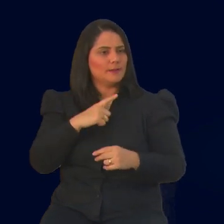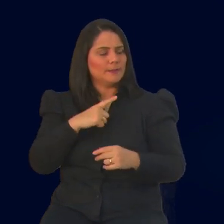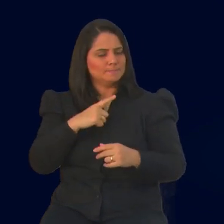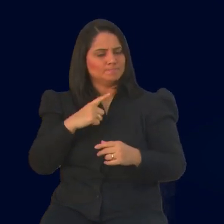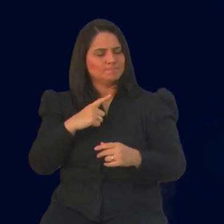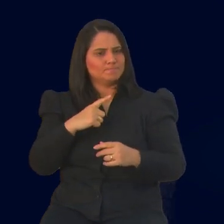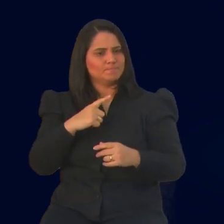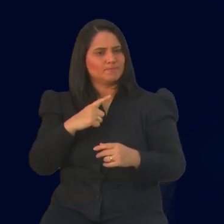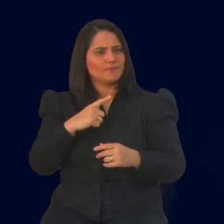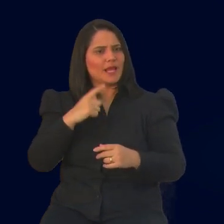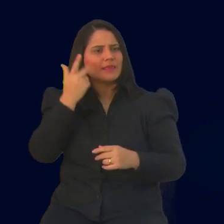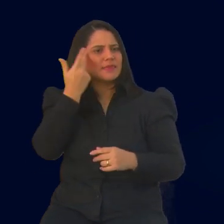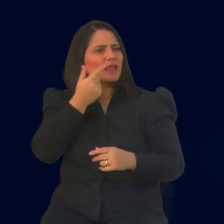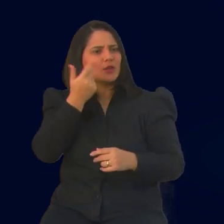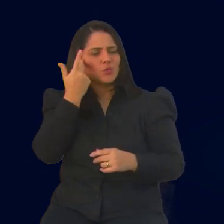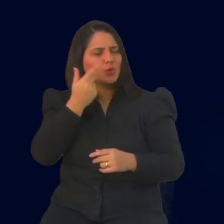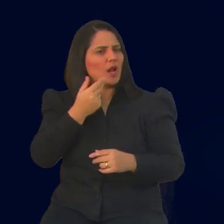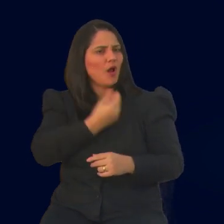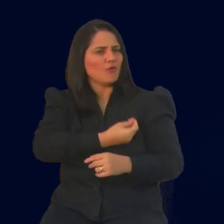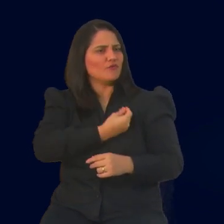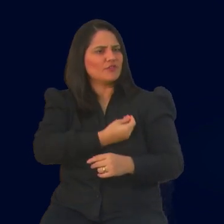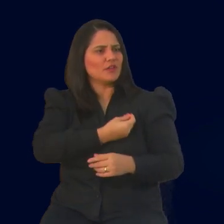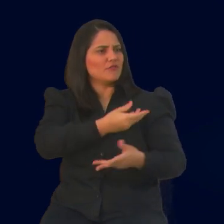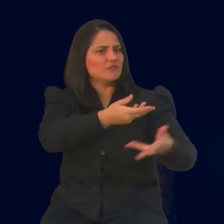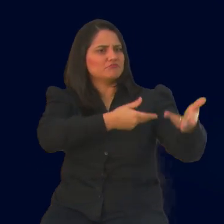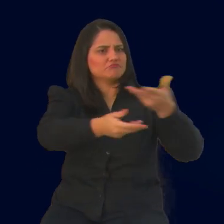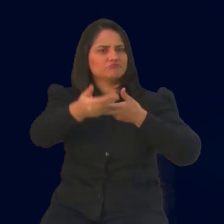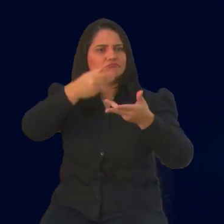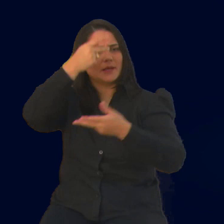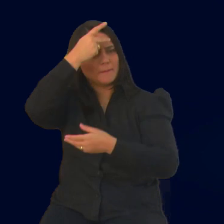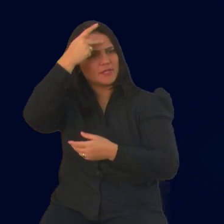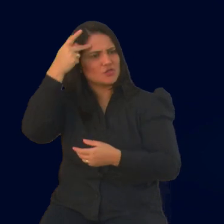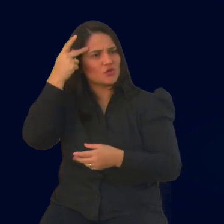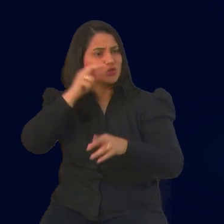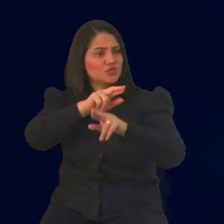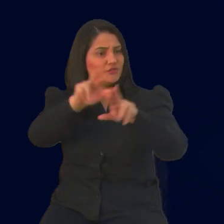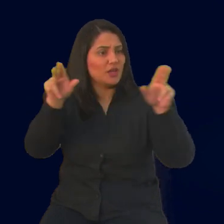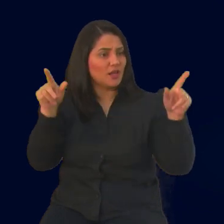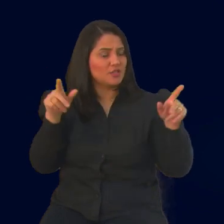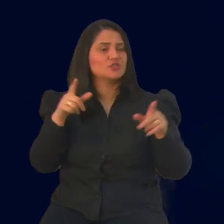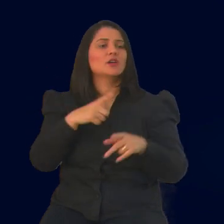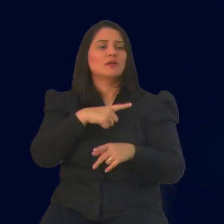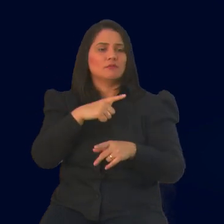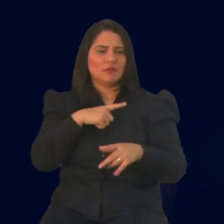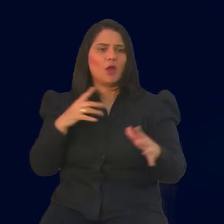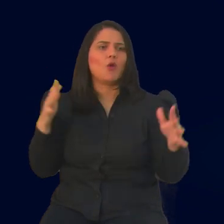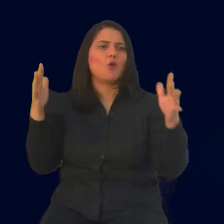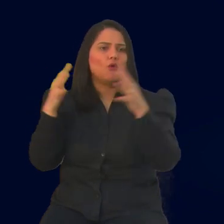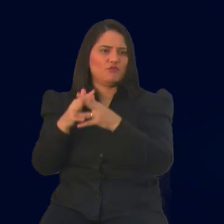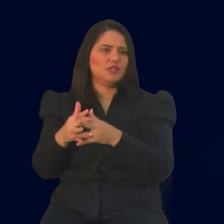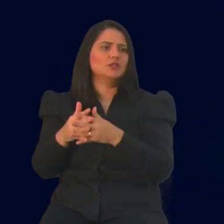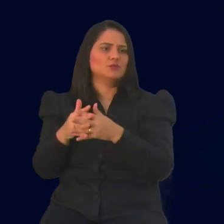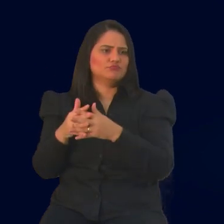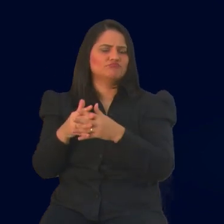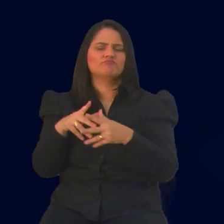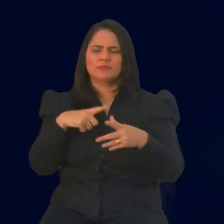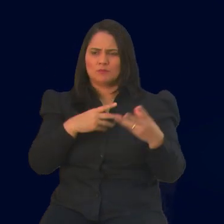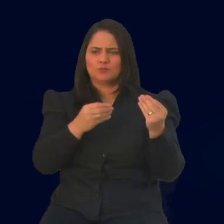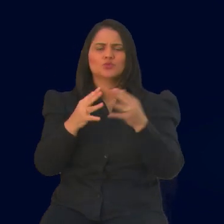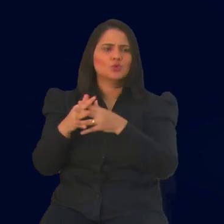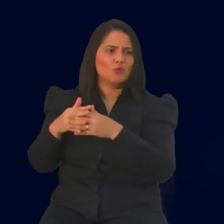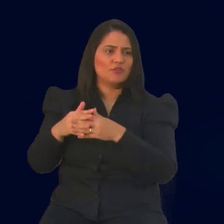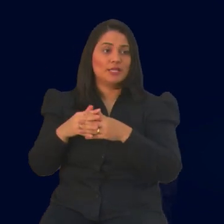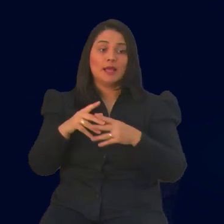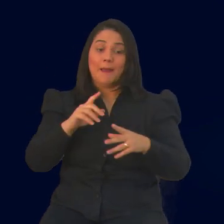E, naturalmente, convivermos com pessoas diferentes, surgem os conflitos. E o conflito, por si, ele não é